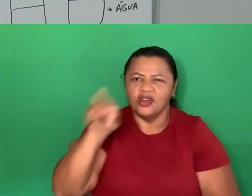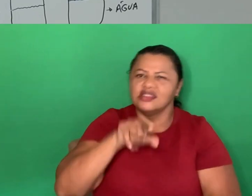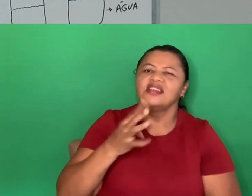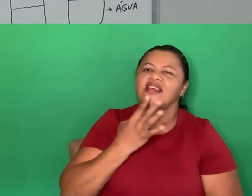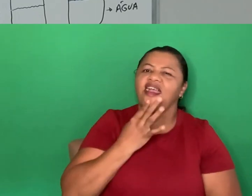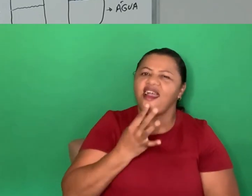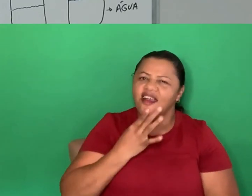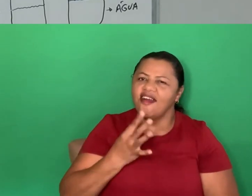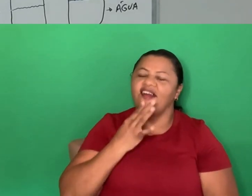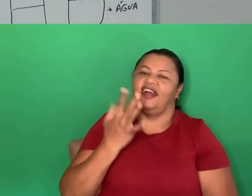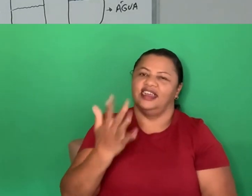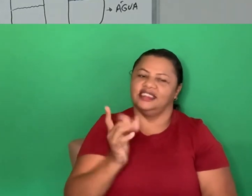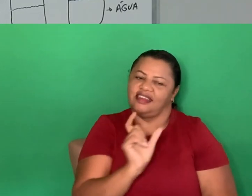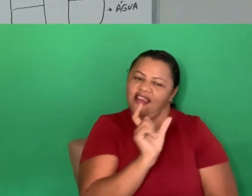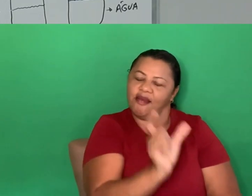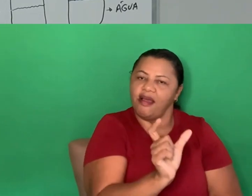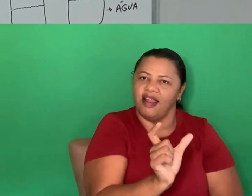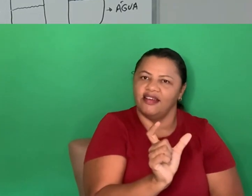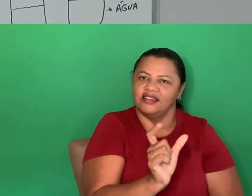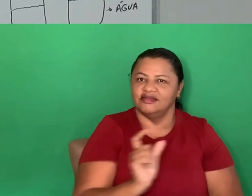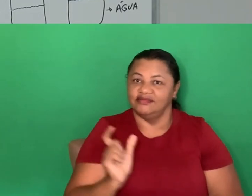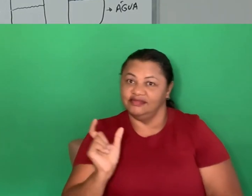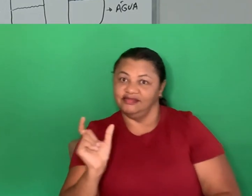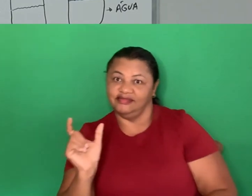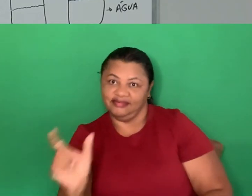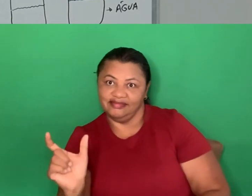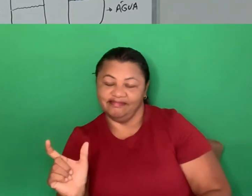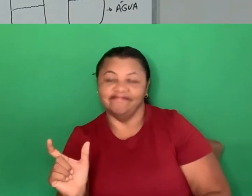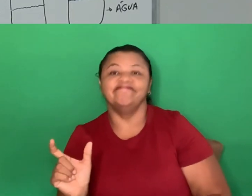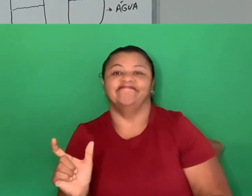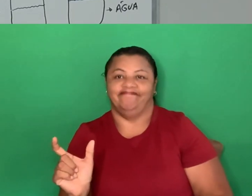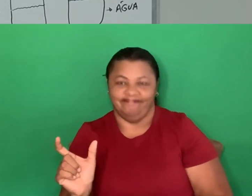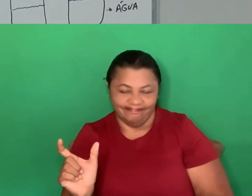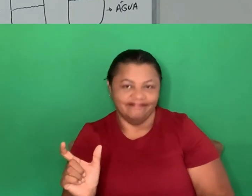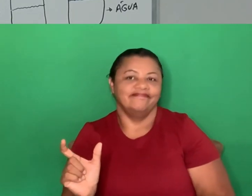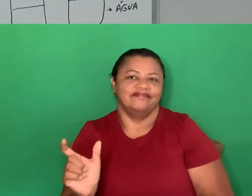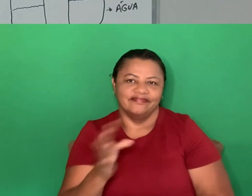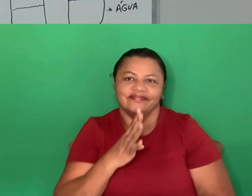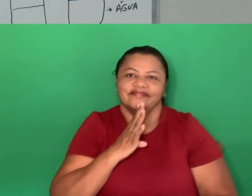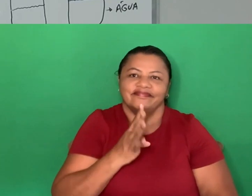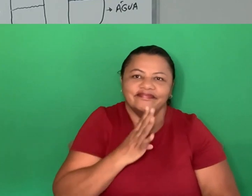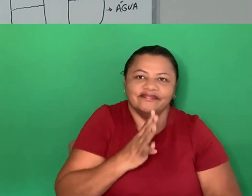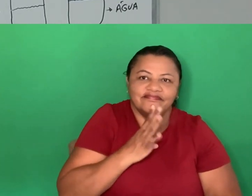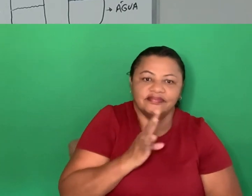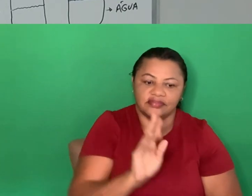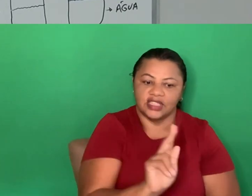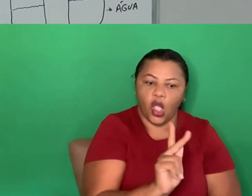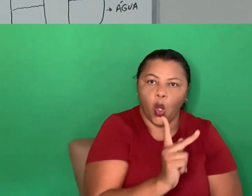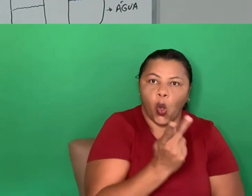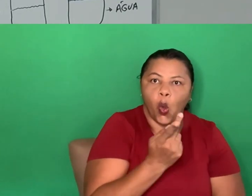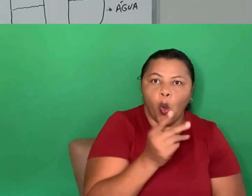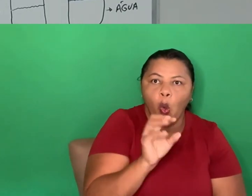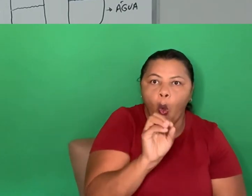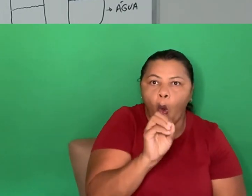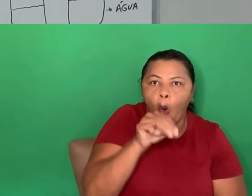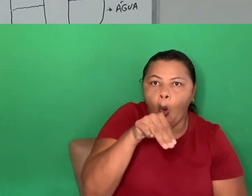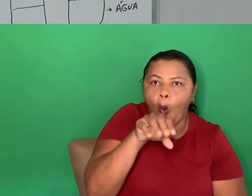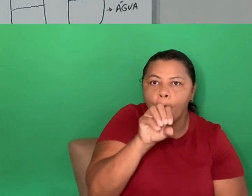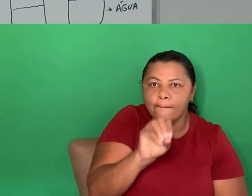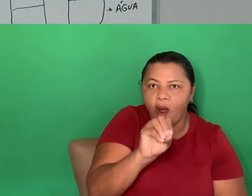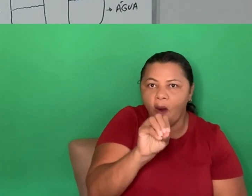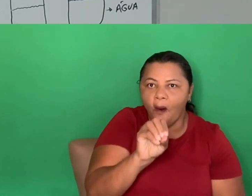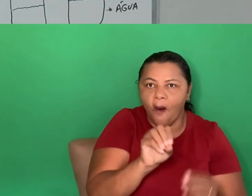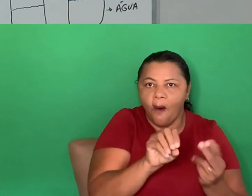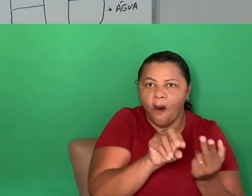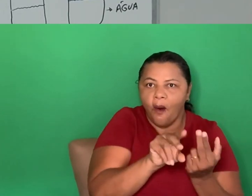digo que é um sistema monofásico. Se esse sistema tiver várias fases, se for um